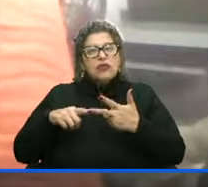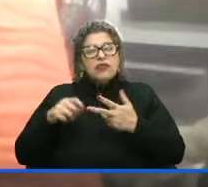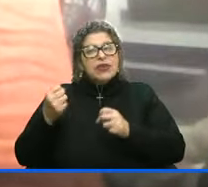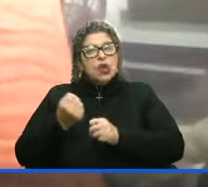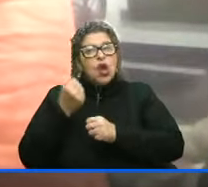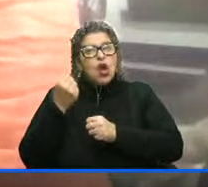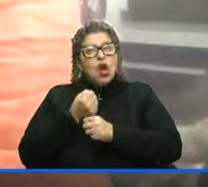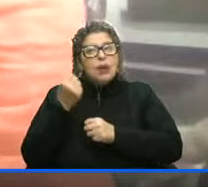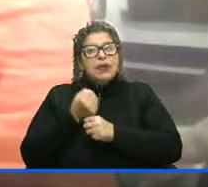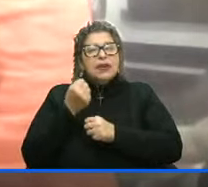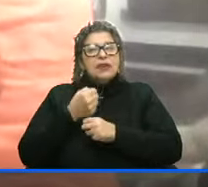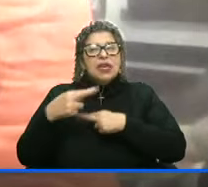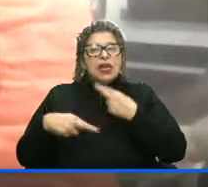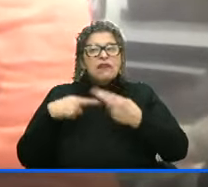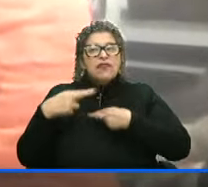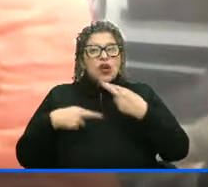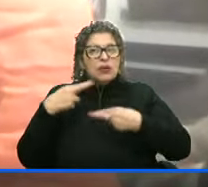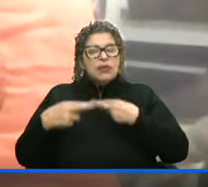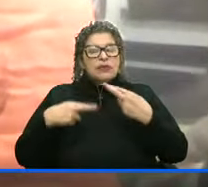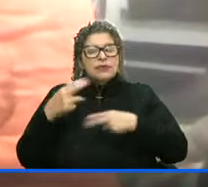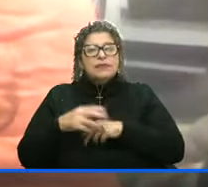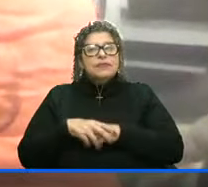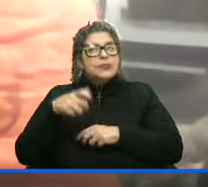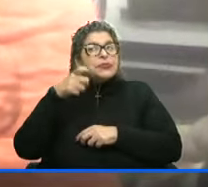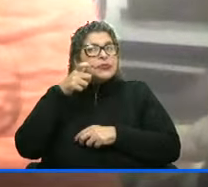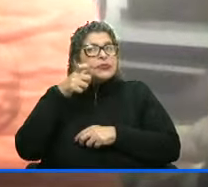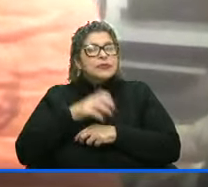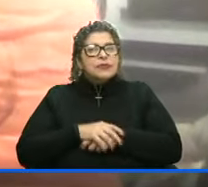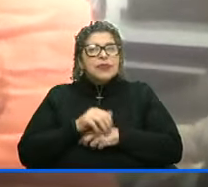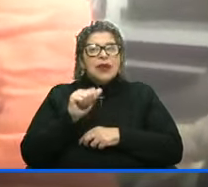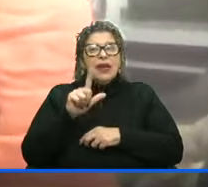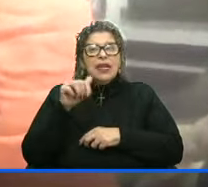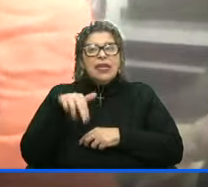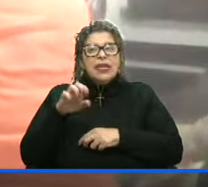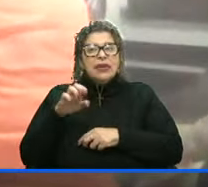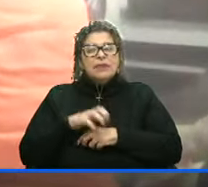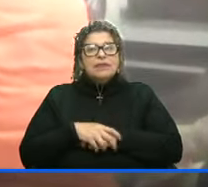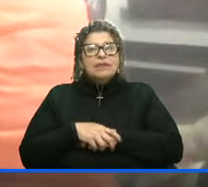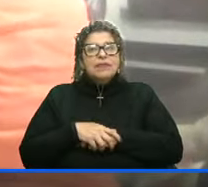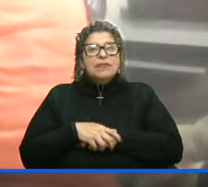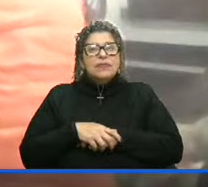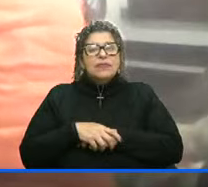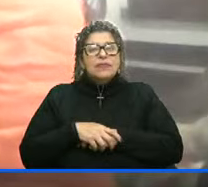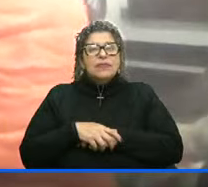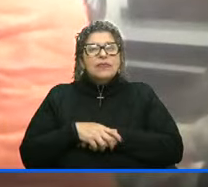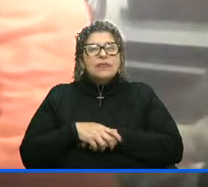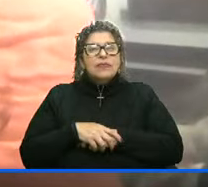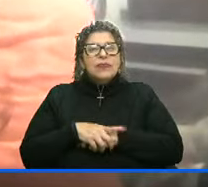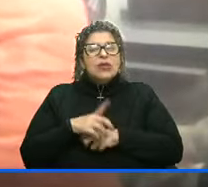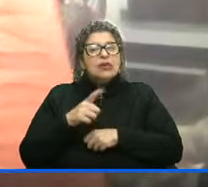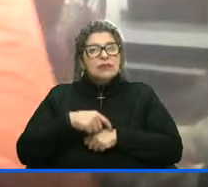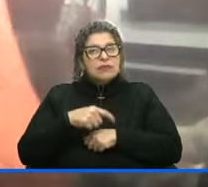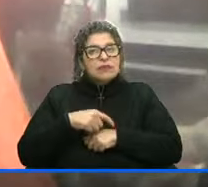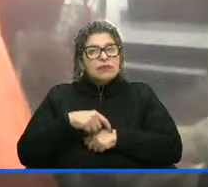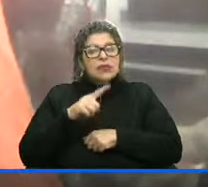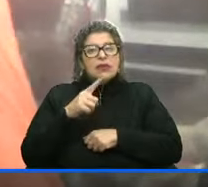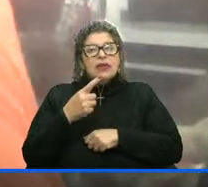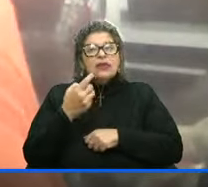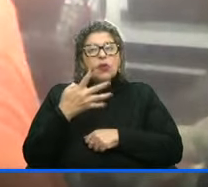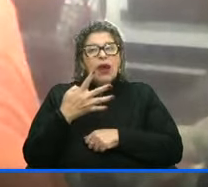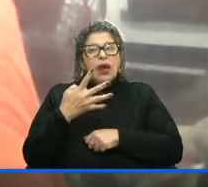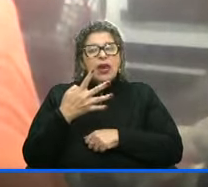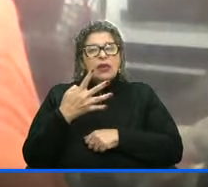gente quer chamar atenção nesta audiência. Aline. E, gente, meu nosso horário é até 16h30,